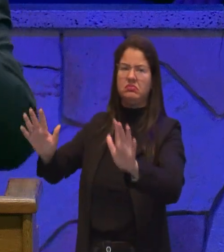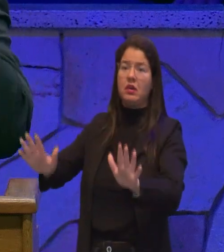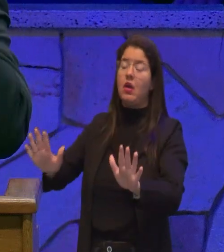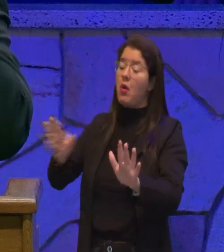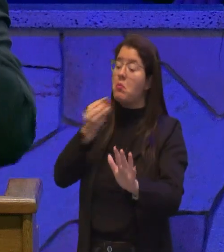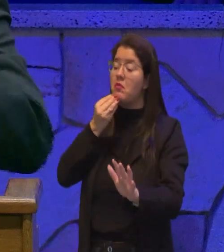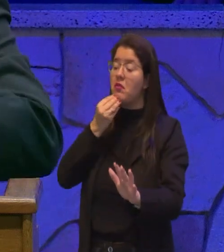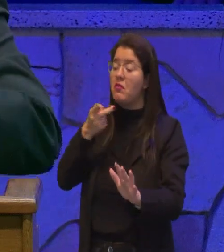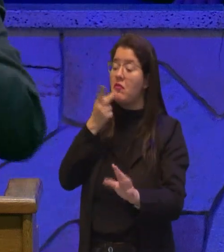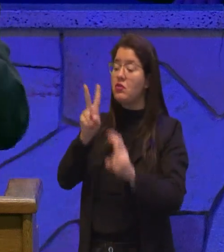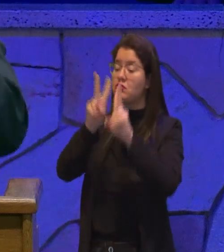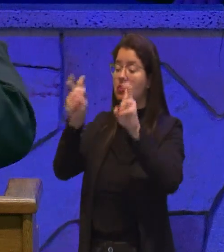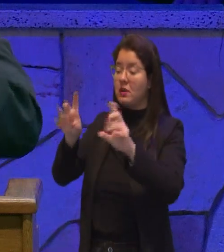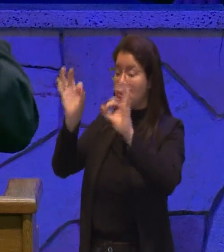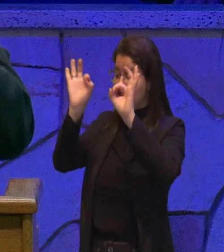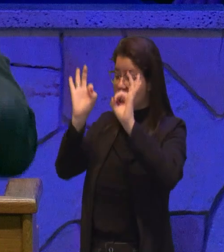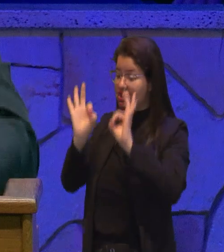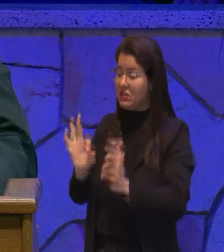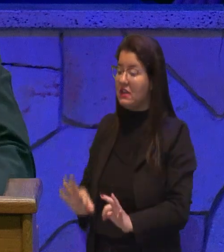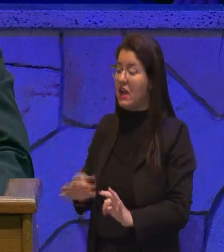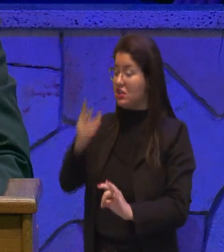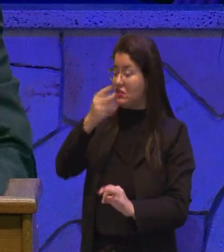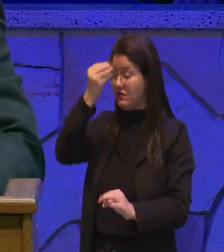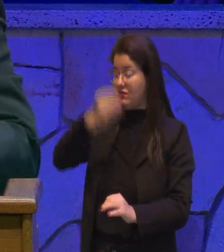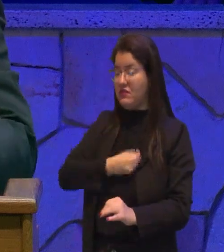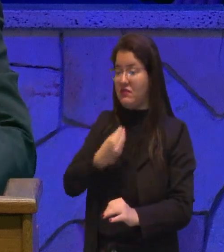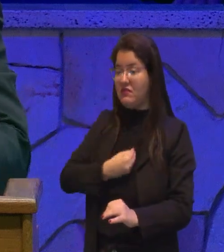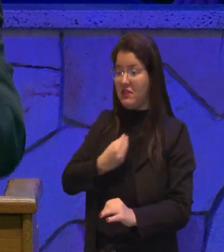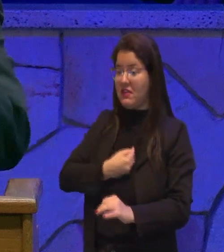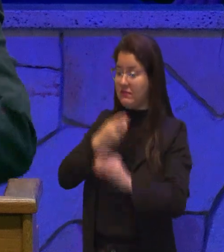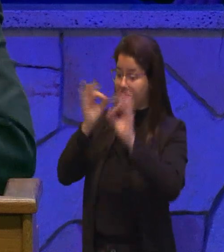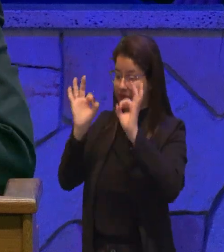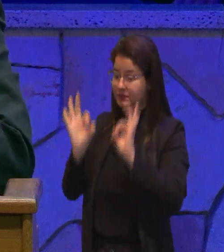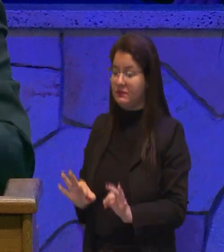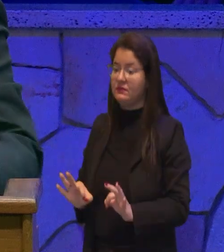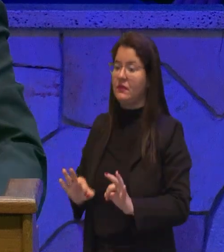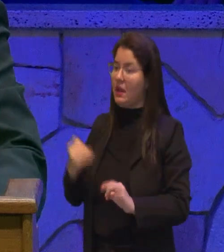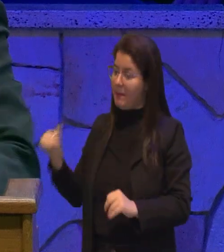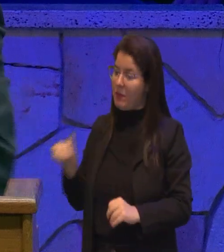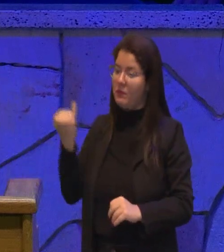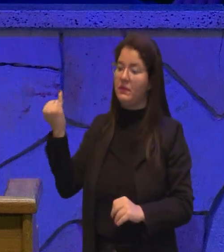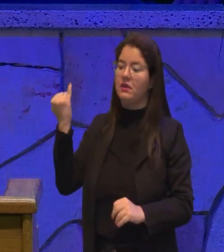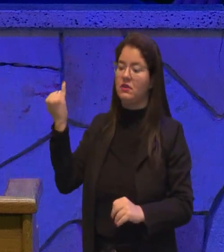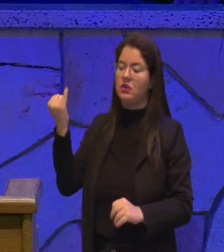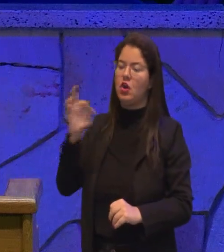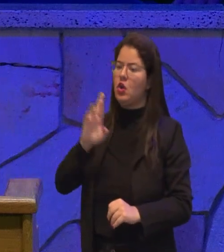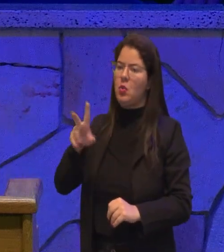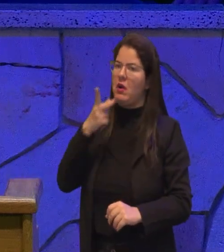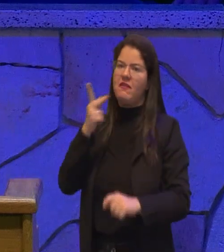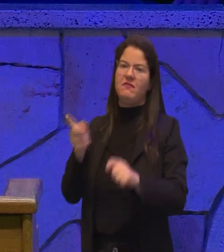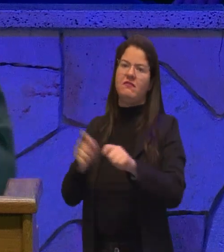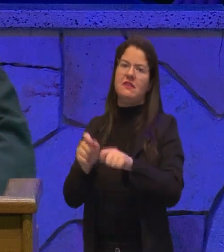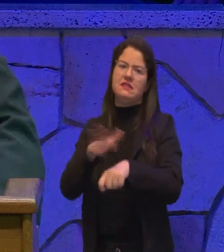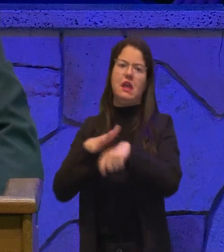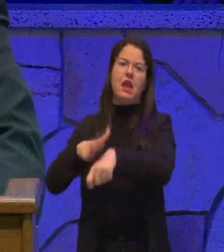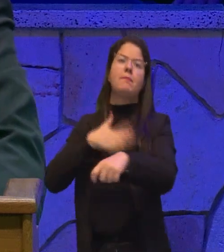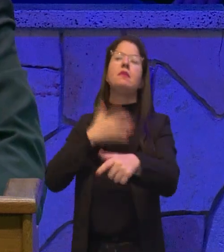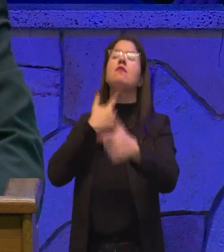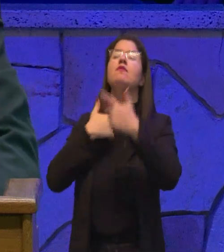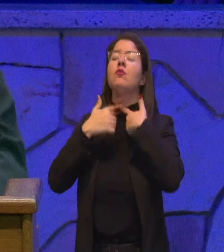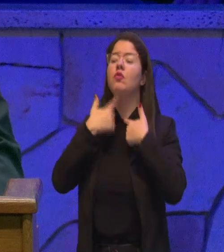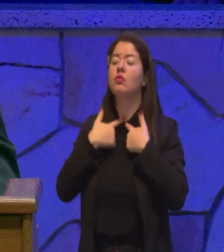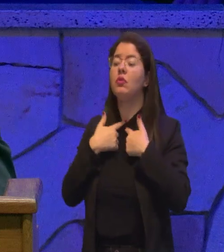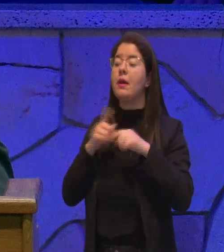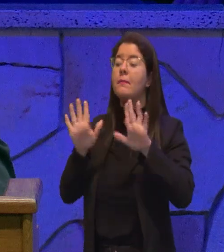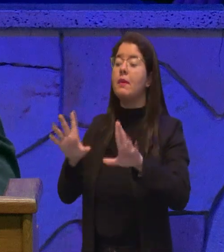aqui da dignidade e viver a vida com dignidade. Sim, importante, não é fazer o que quer, mas a respeito da